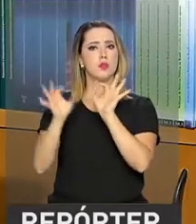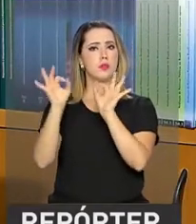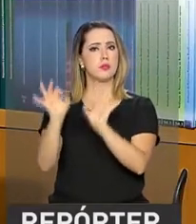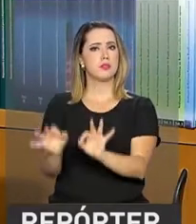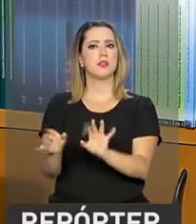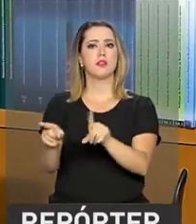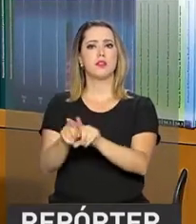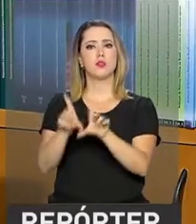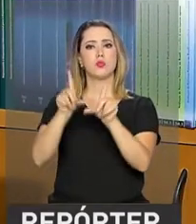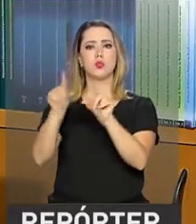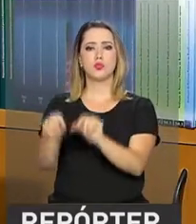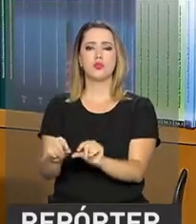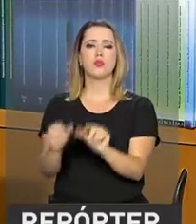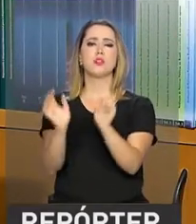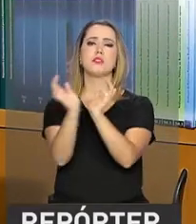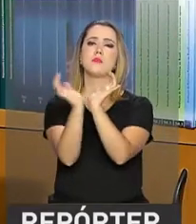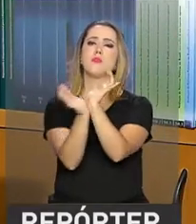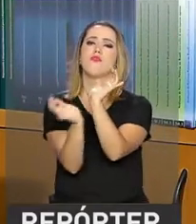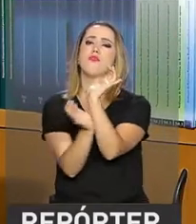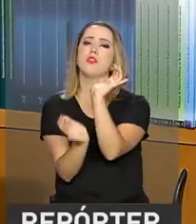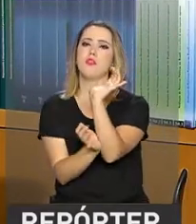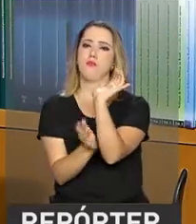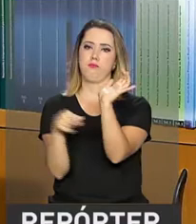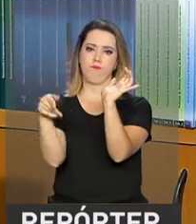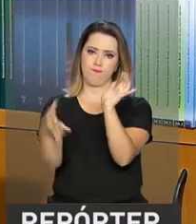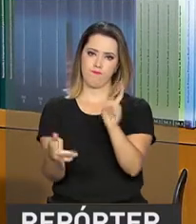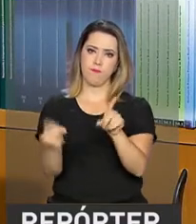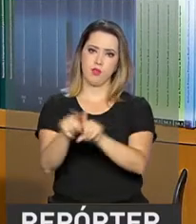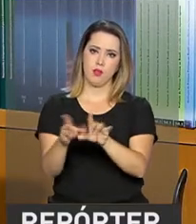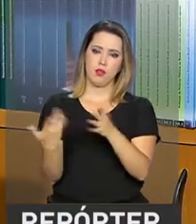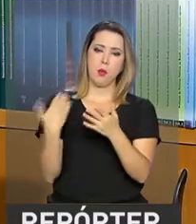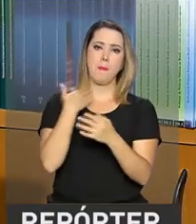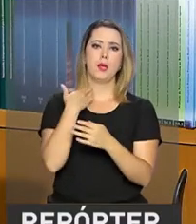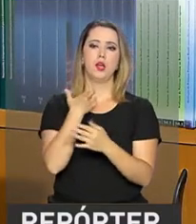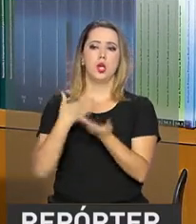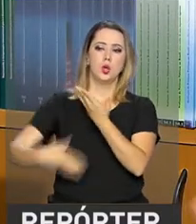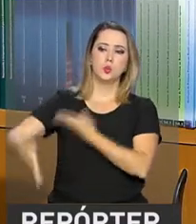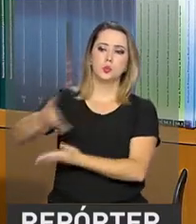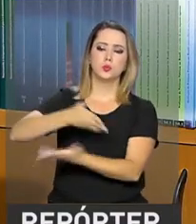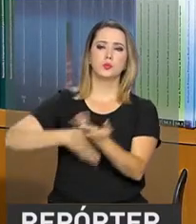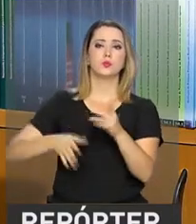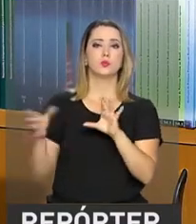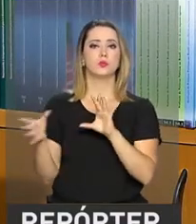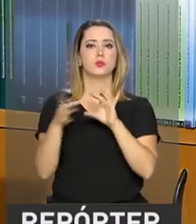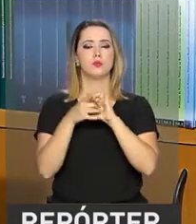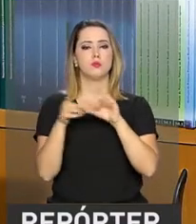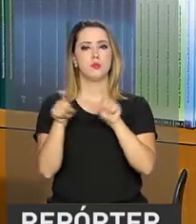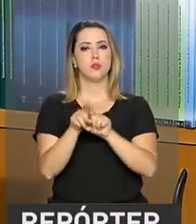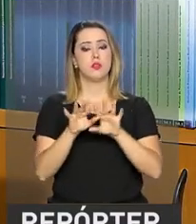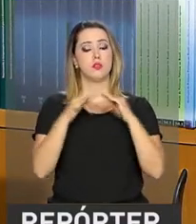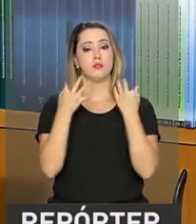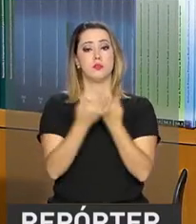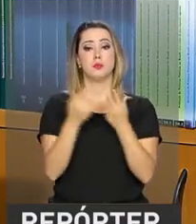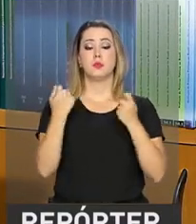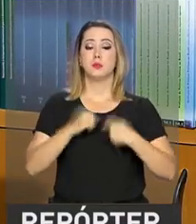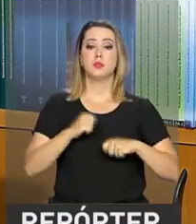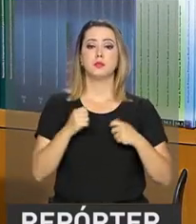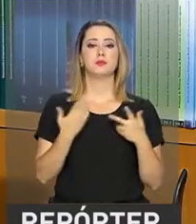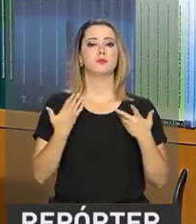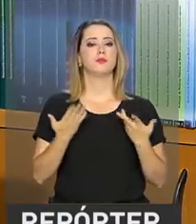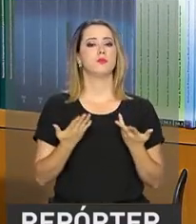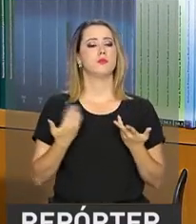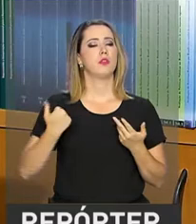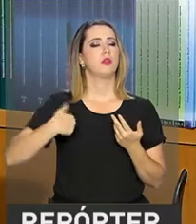para crédito para inclusão bancária intermediação da mão de obra que é o que essa família necessita e